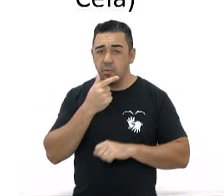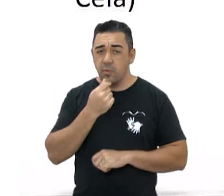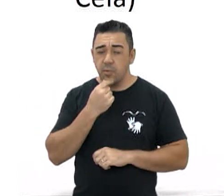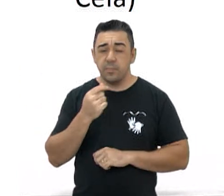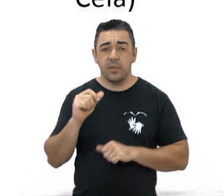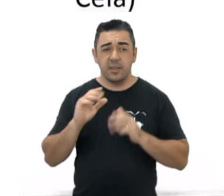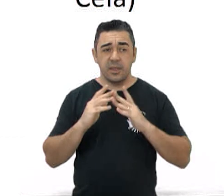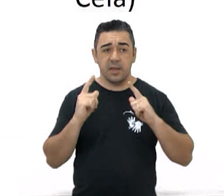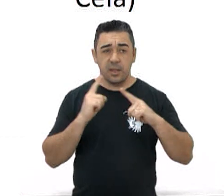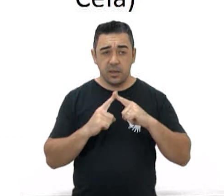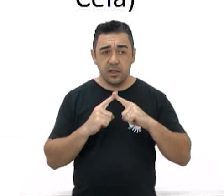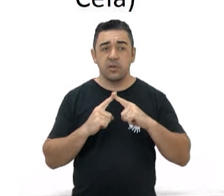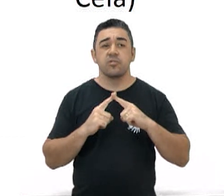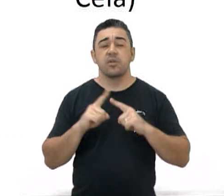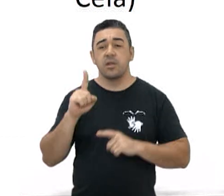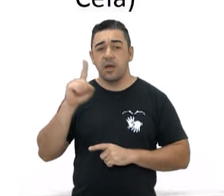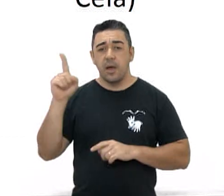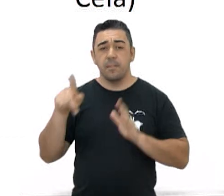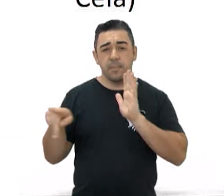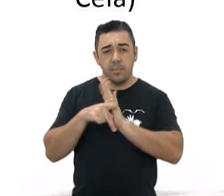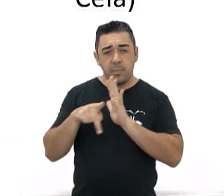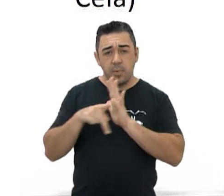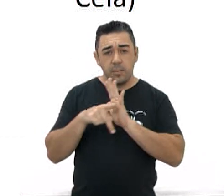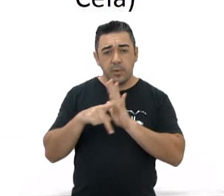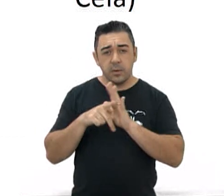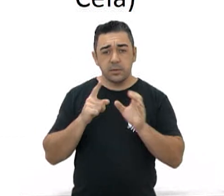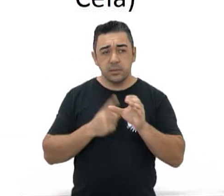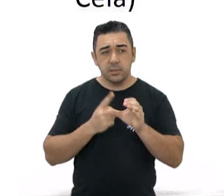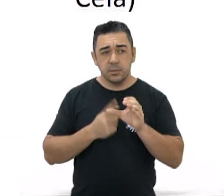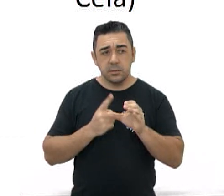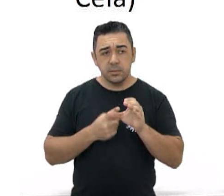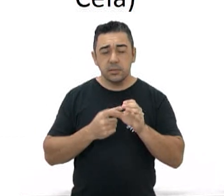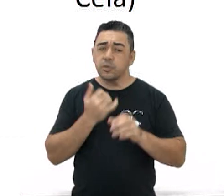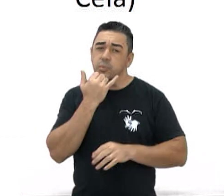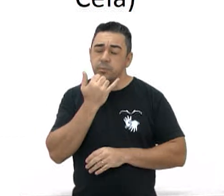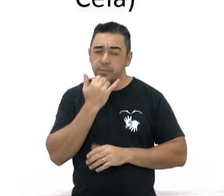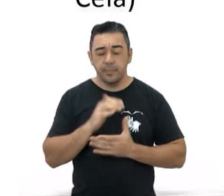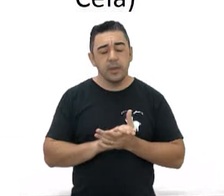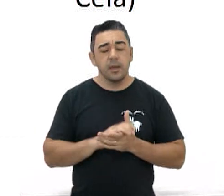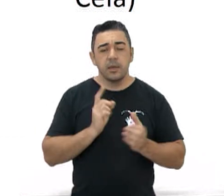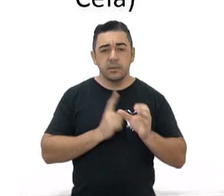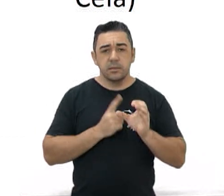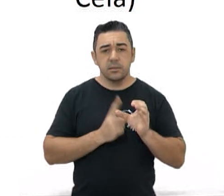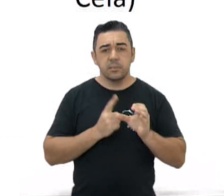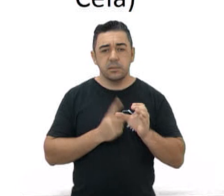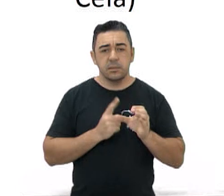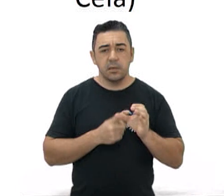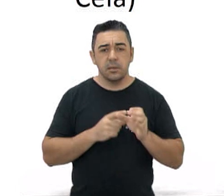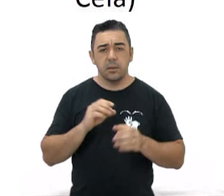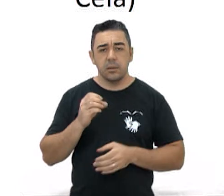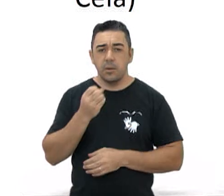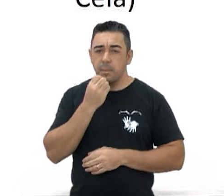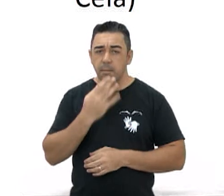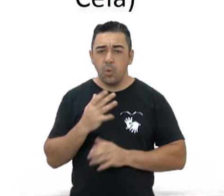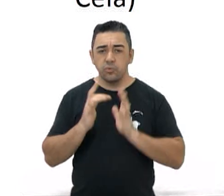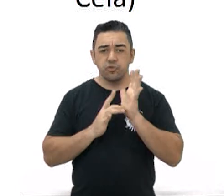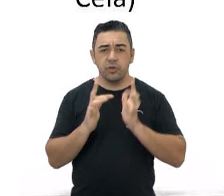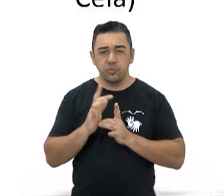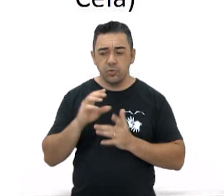igreja, do santuário de... Desculpa, gente. Santuário de Bom Jesus do